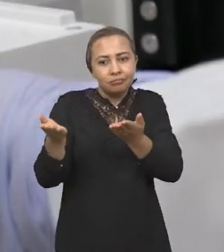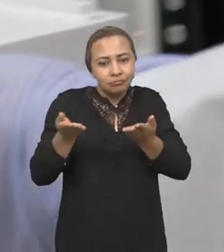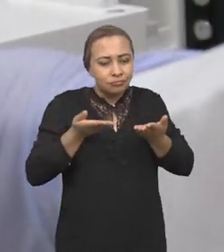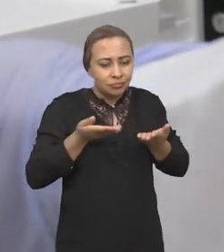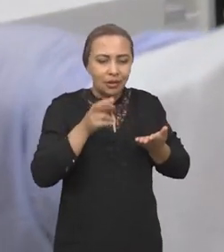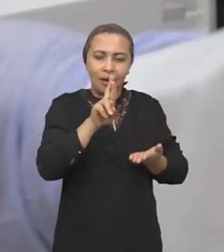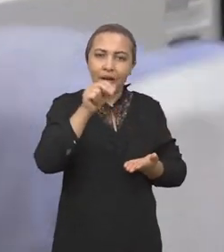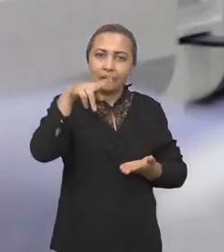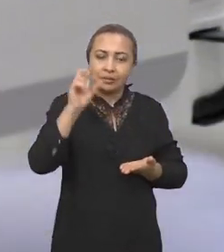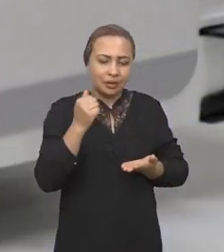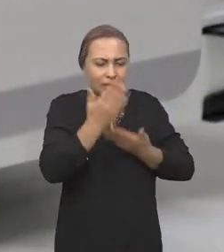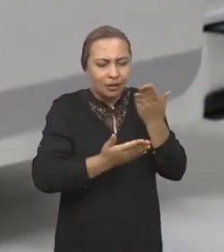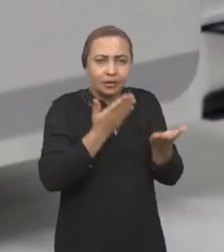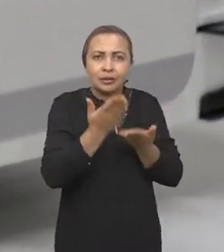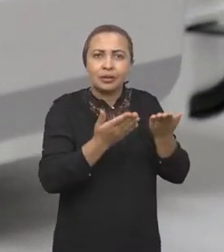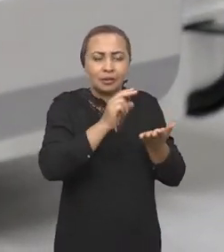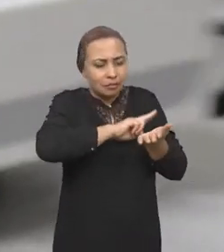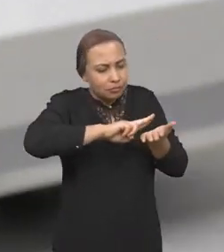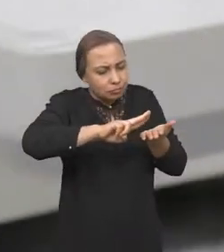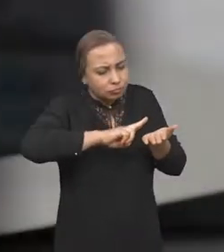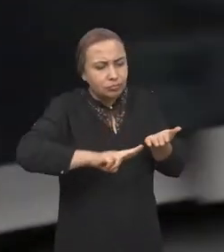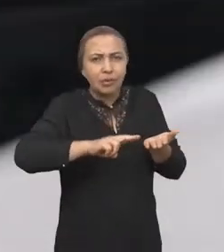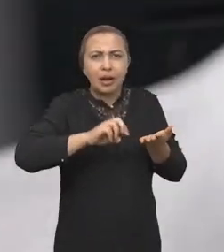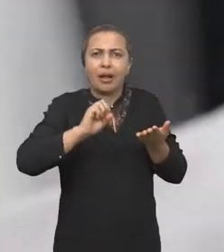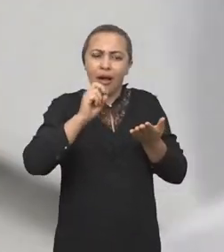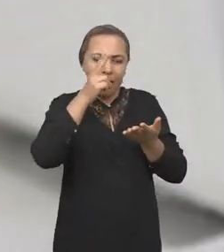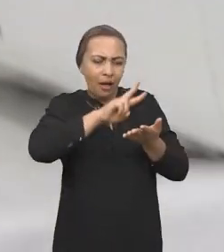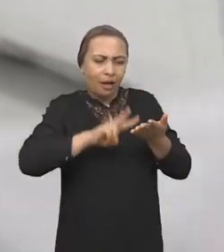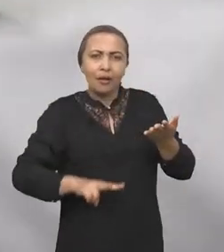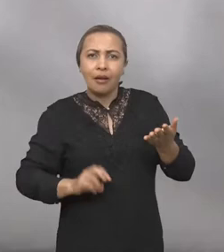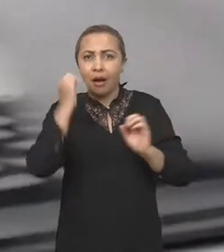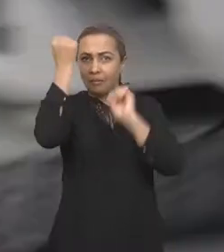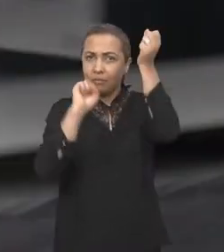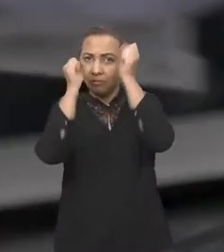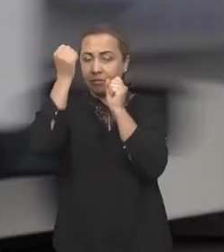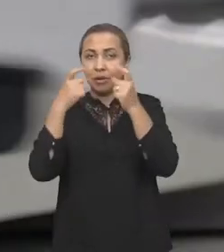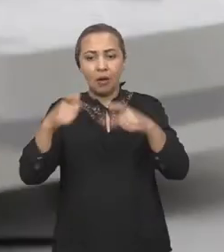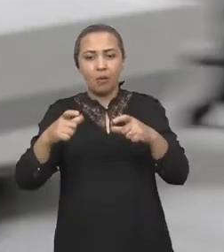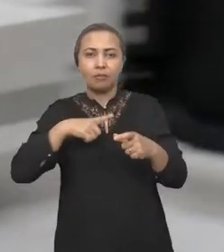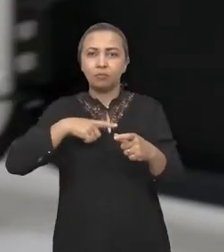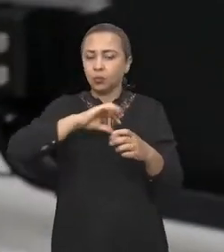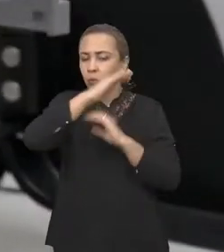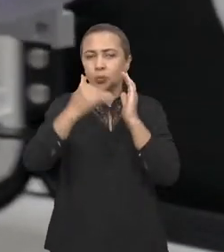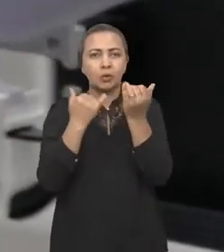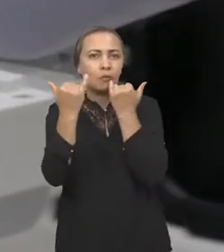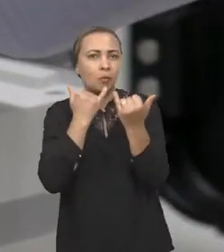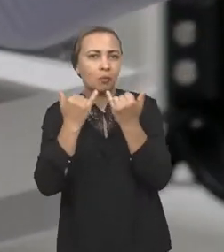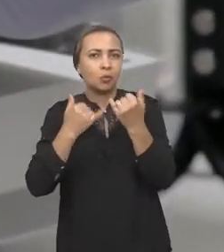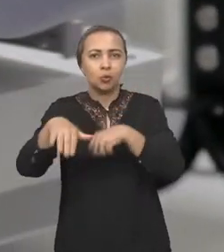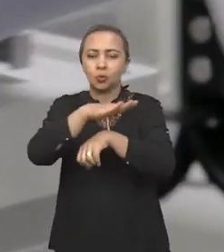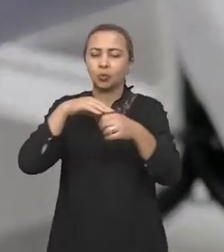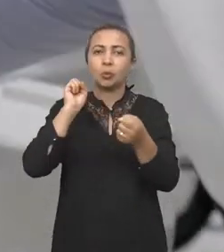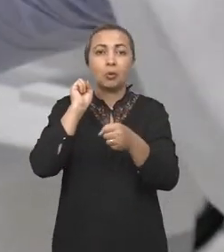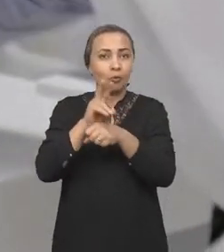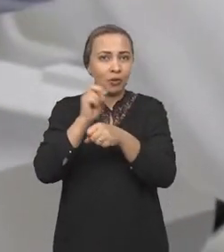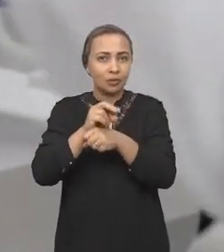RNA ele vai ser tratado para poder ser lido por essa máquina. Então, o RNA do vírus é o que vai conter toda a informação acerca do